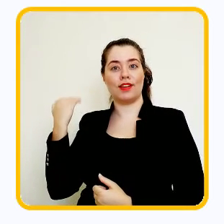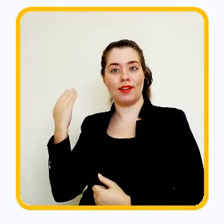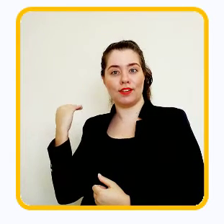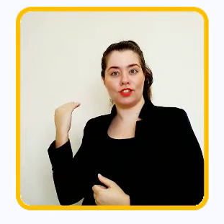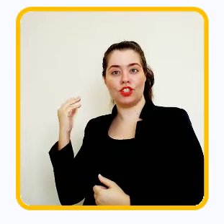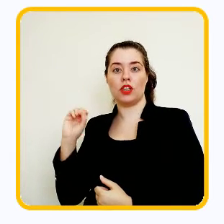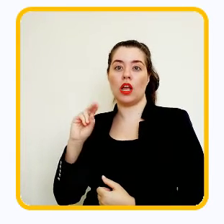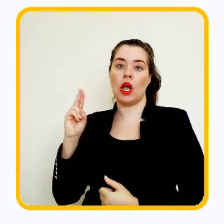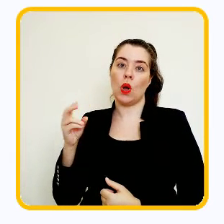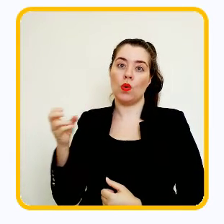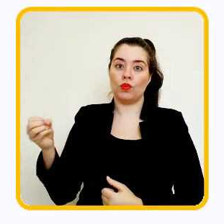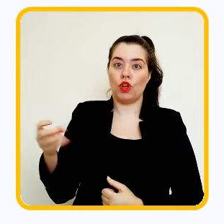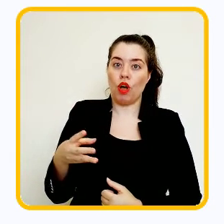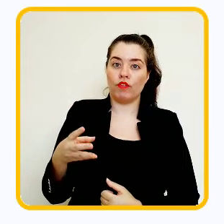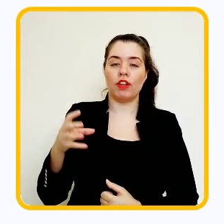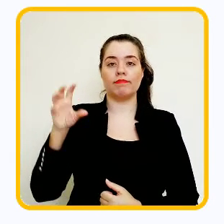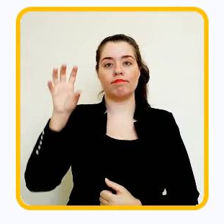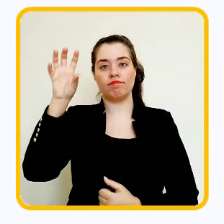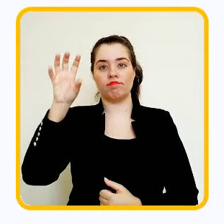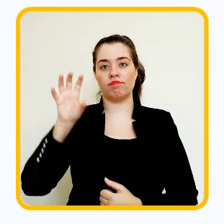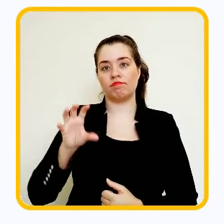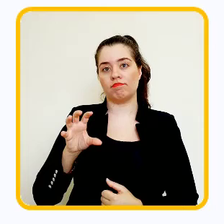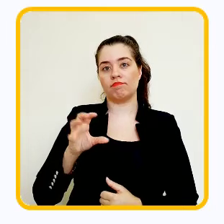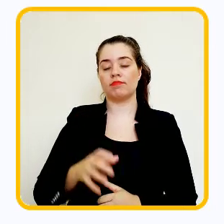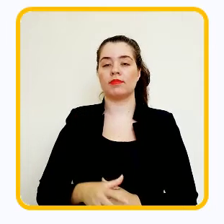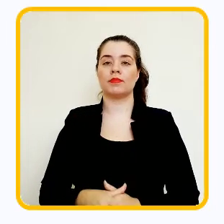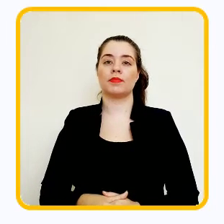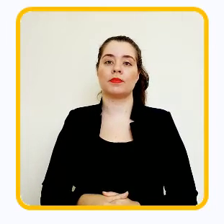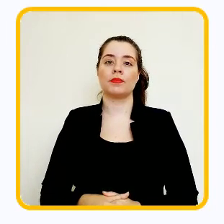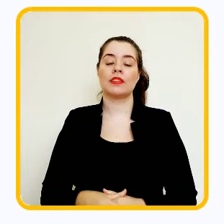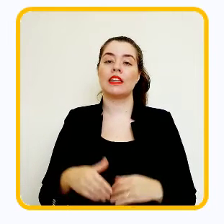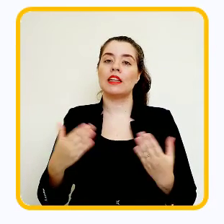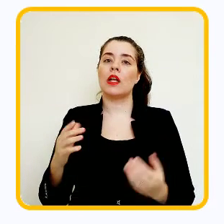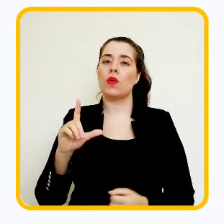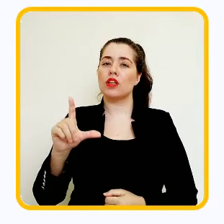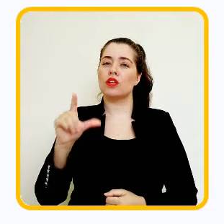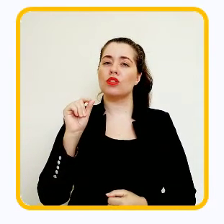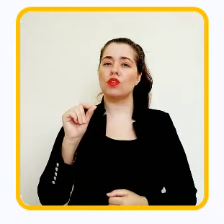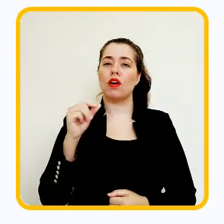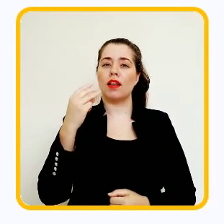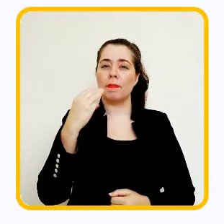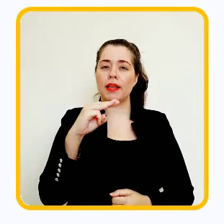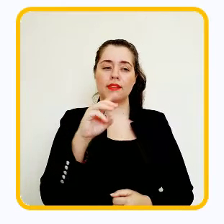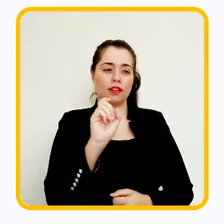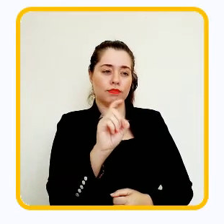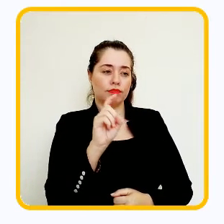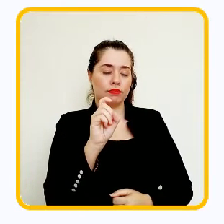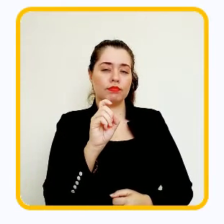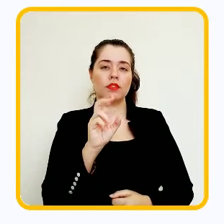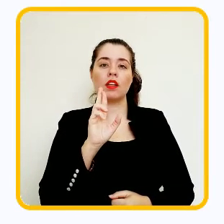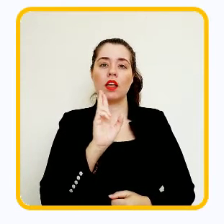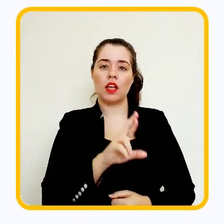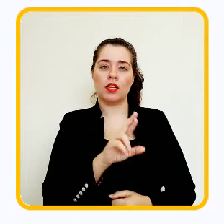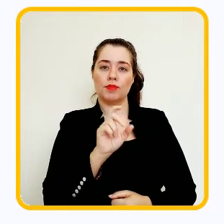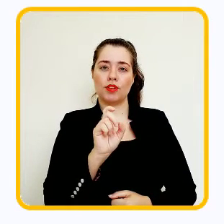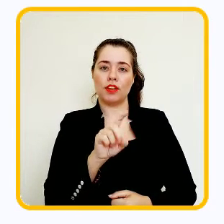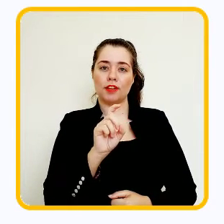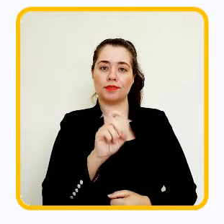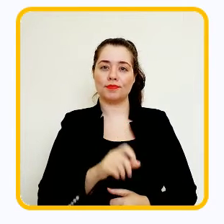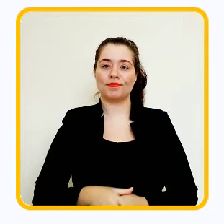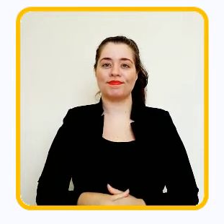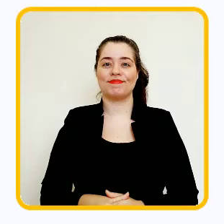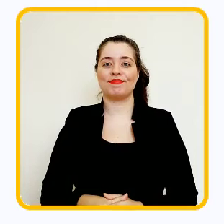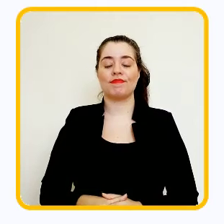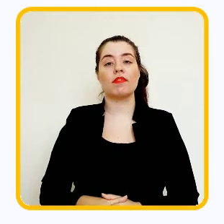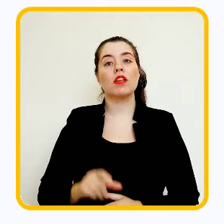pelas mais recentes ou penas mais antigas então escolha a mensagem que você deseja responder e clique em responder